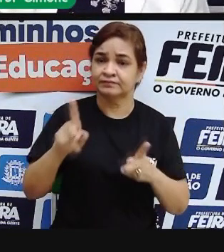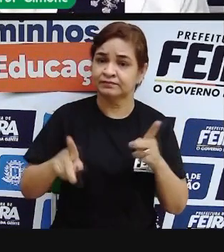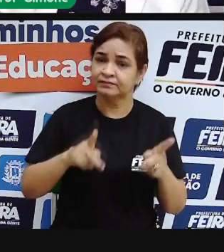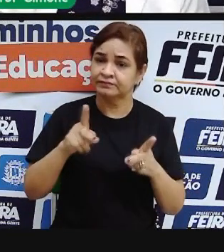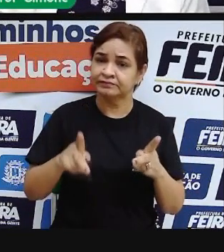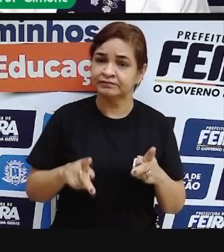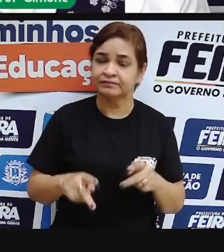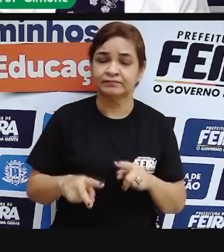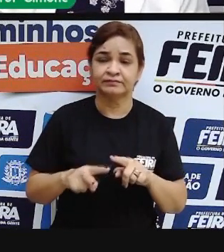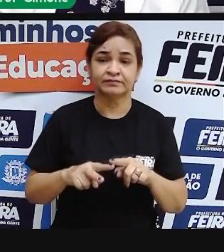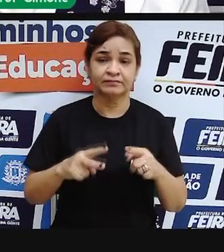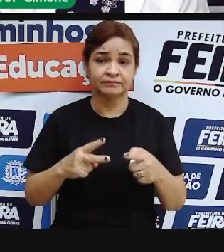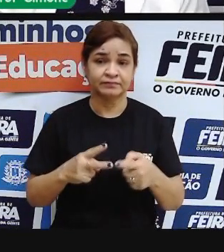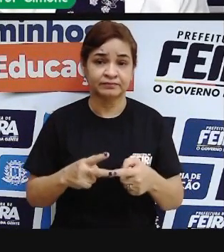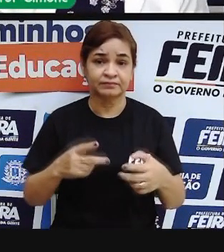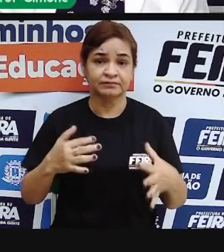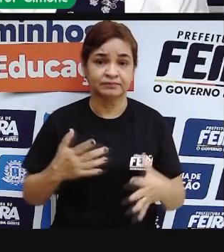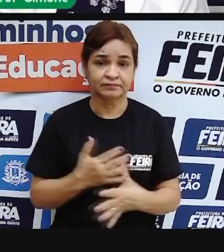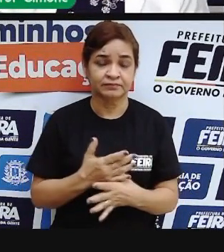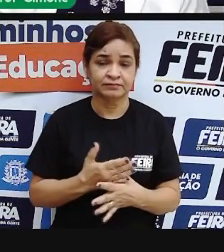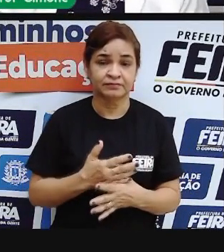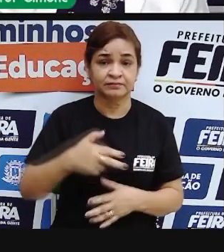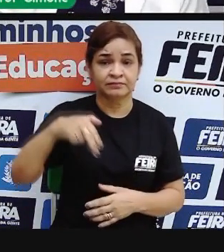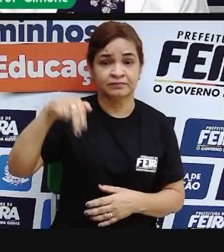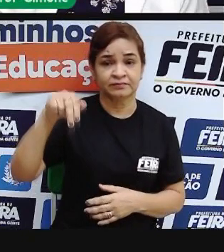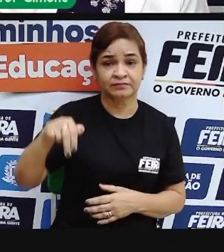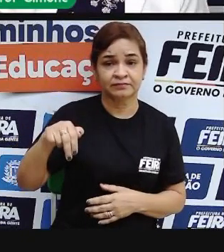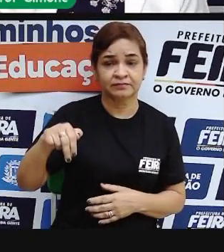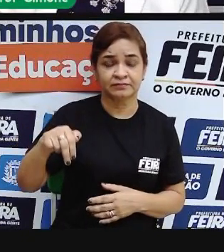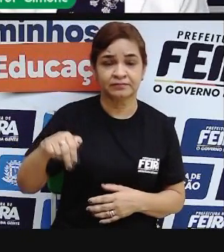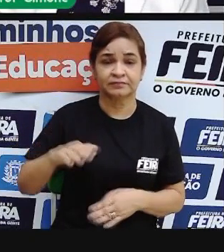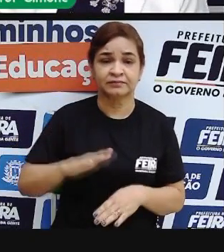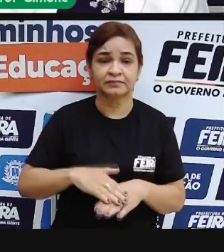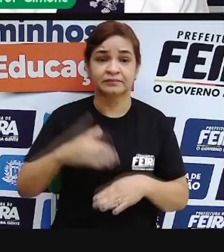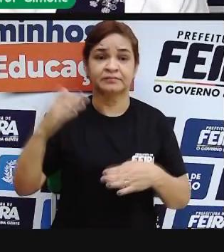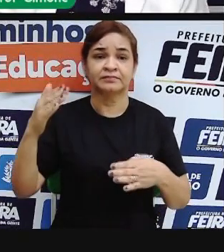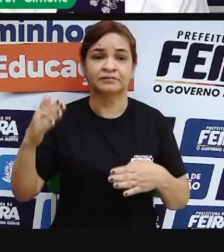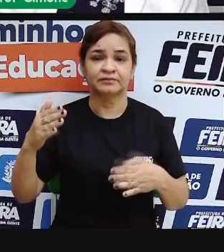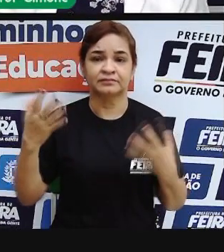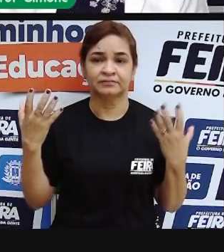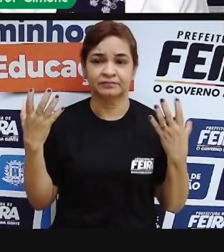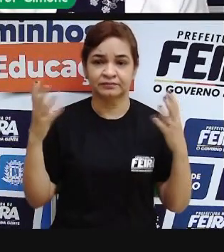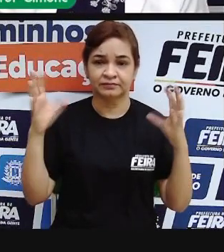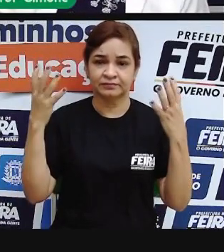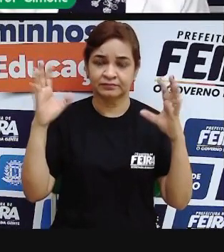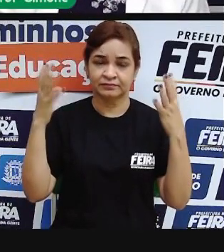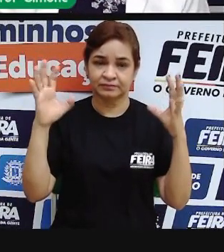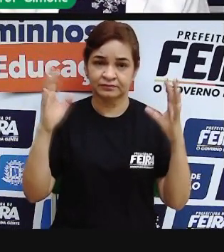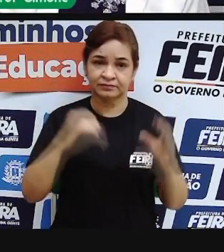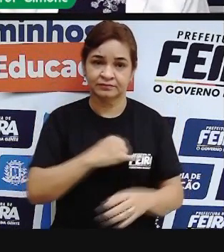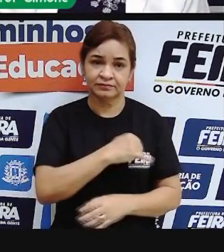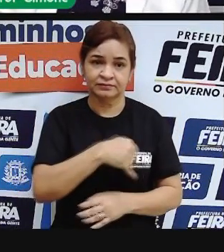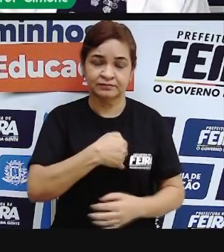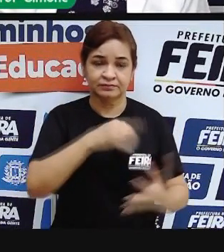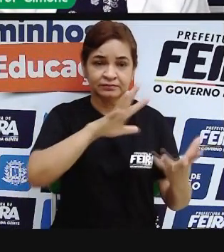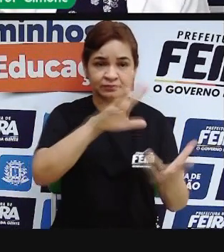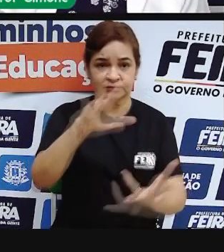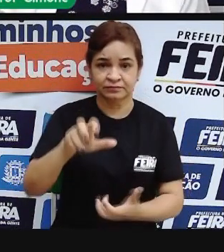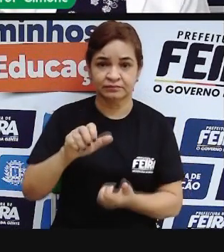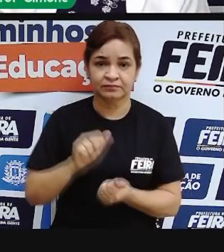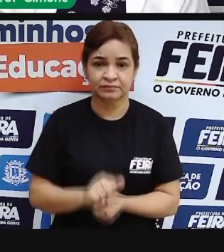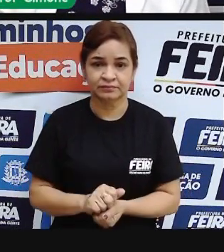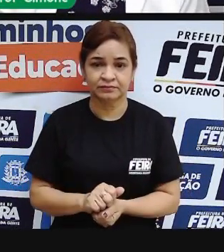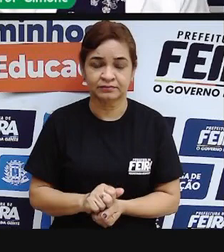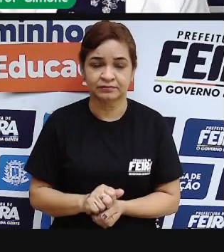popular, duas cidades do Nordeste disputam o título de maior e melhor São João do mundo. A cidade